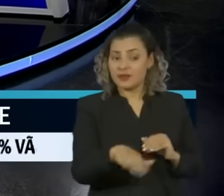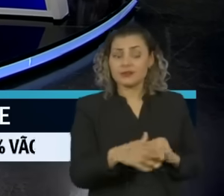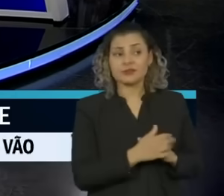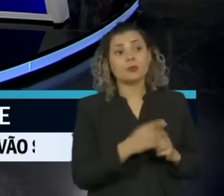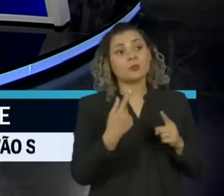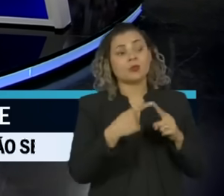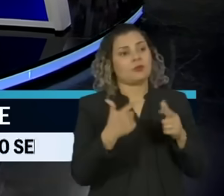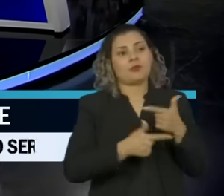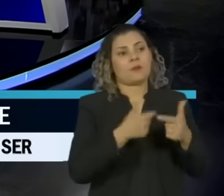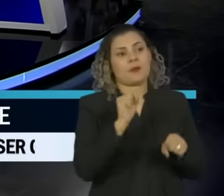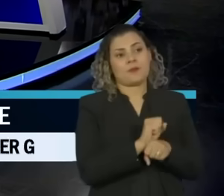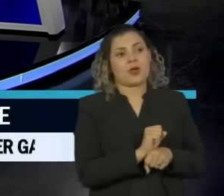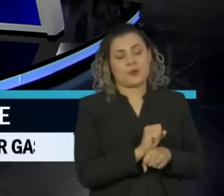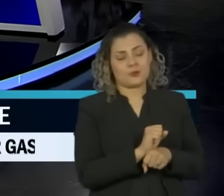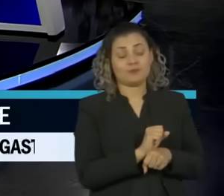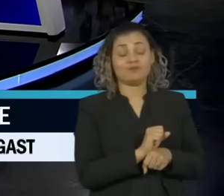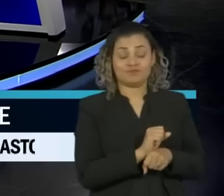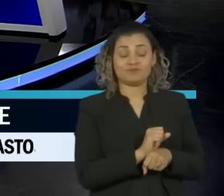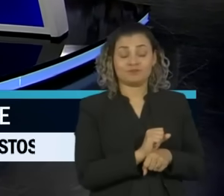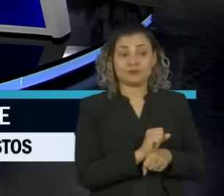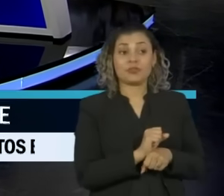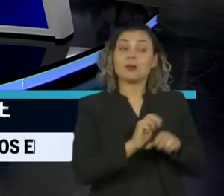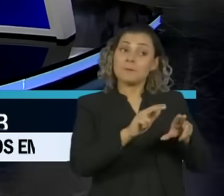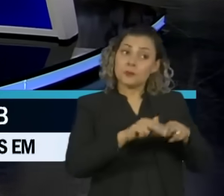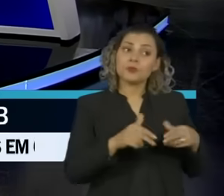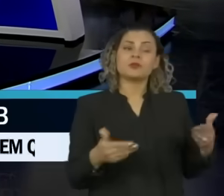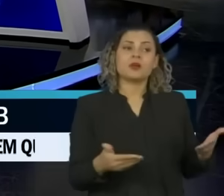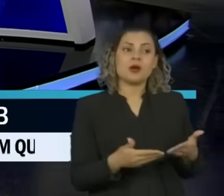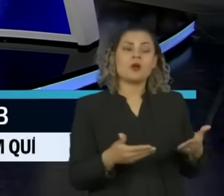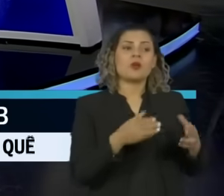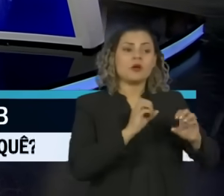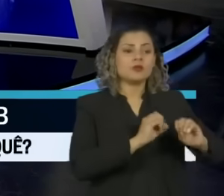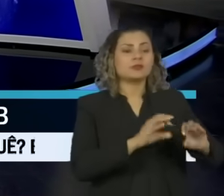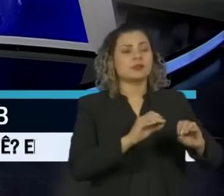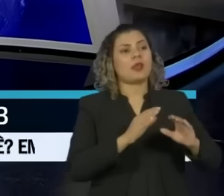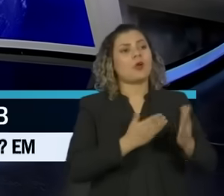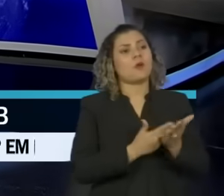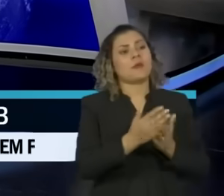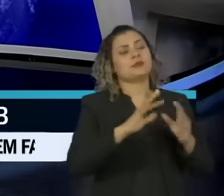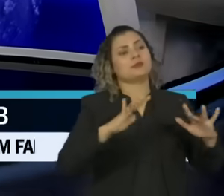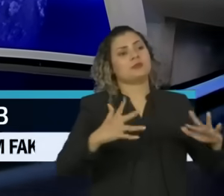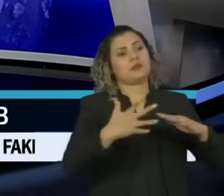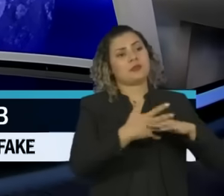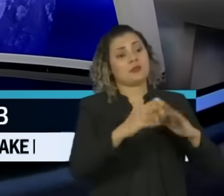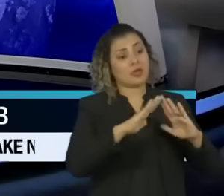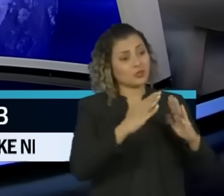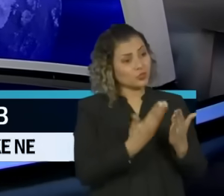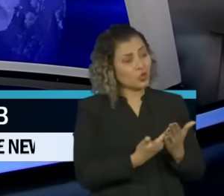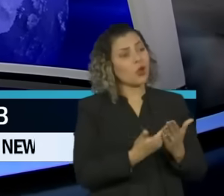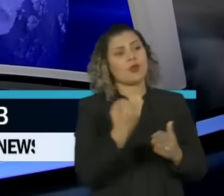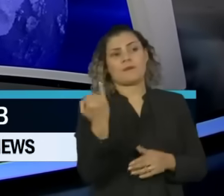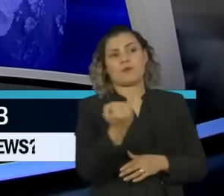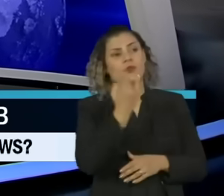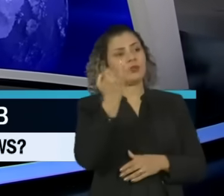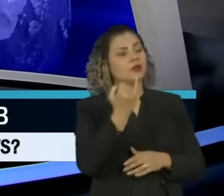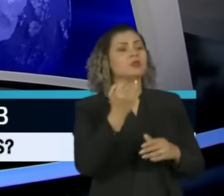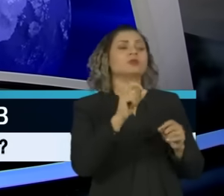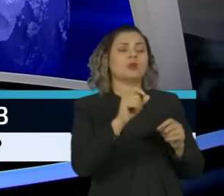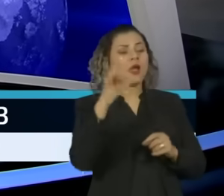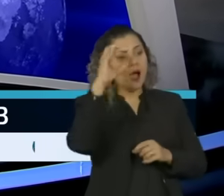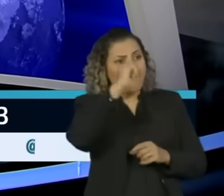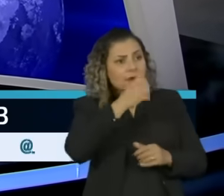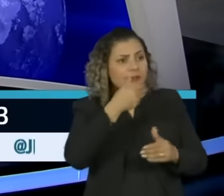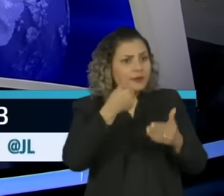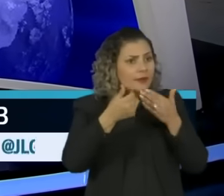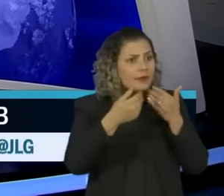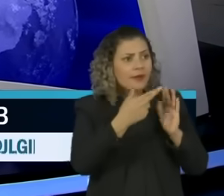trabalhar. Então, aí você começa a ensinar a cidadania ali. A escola é um caminho de você aprender o